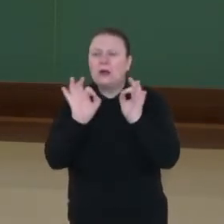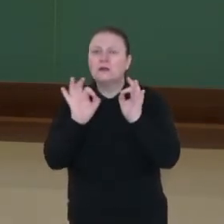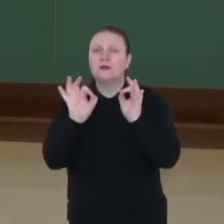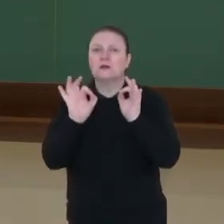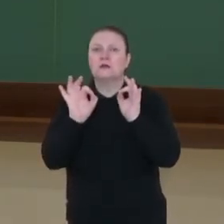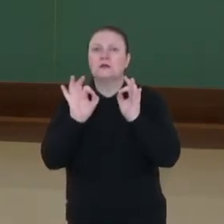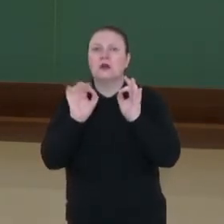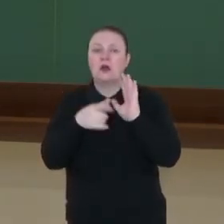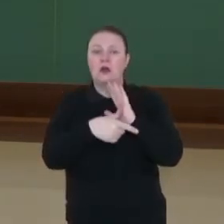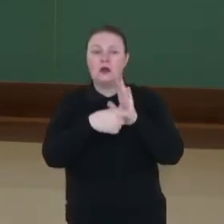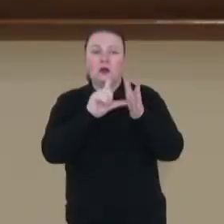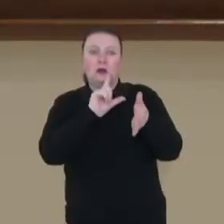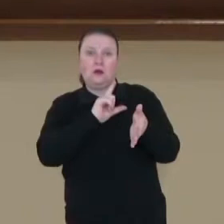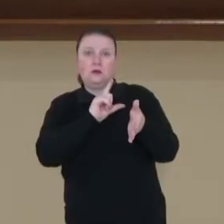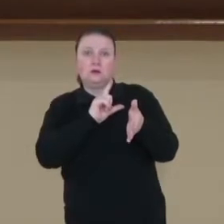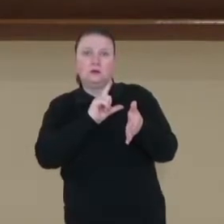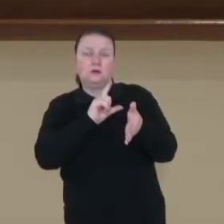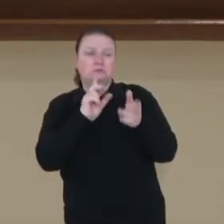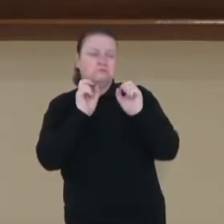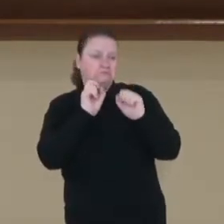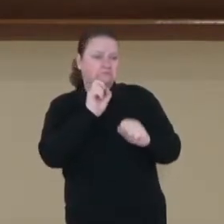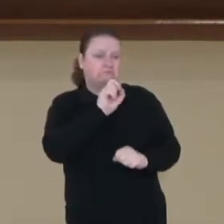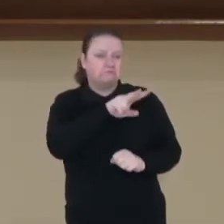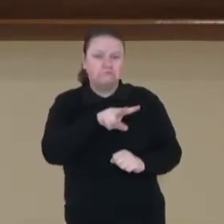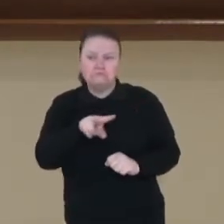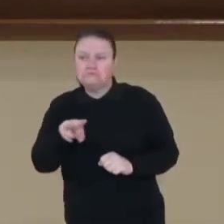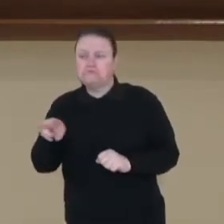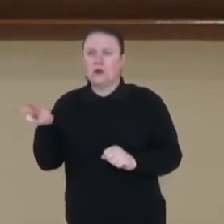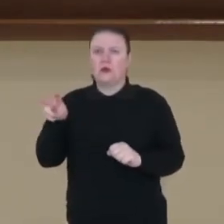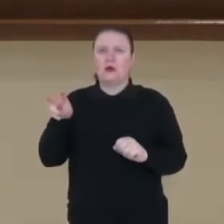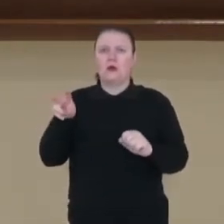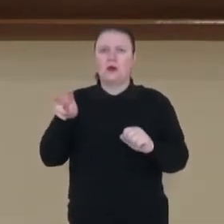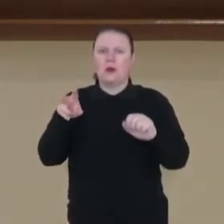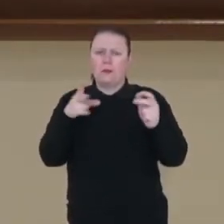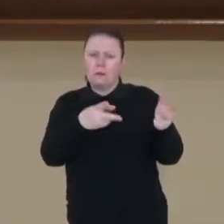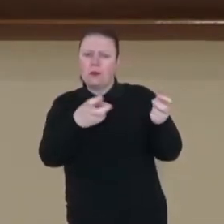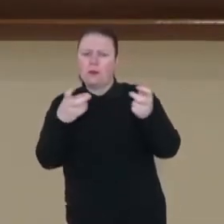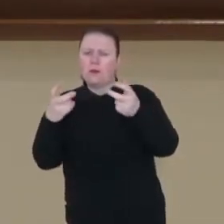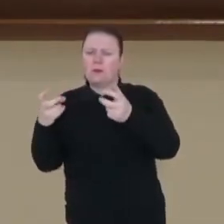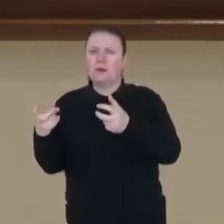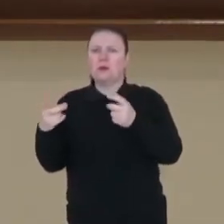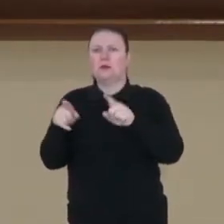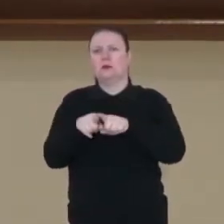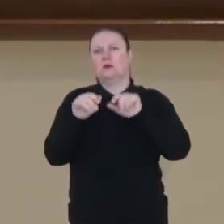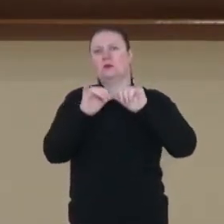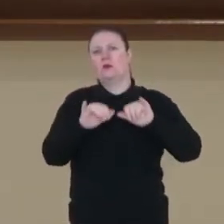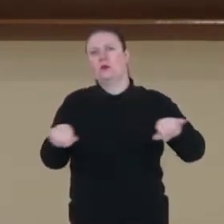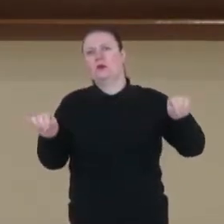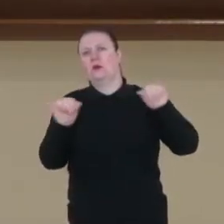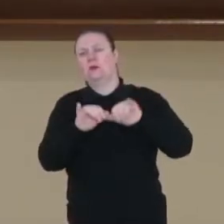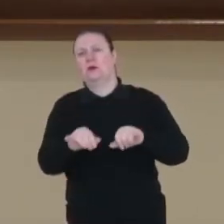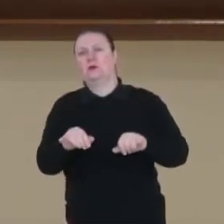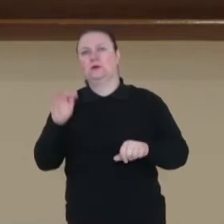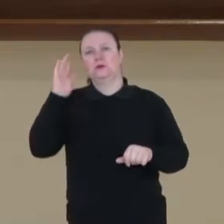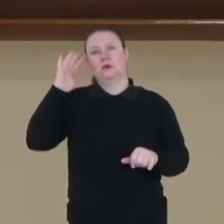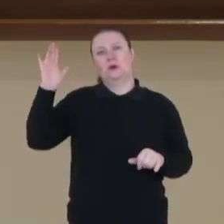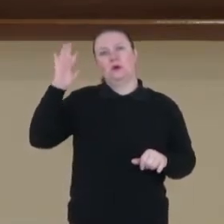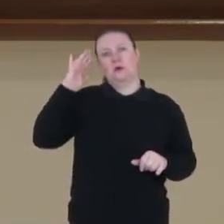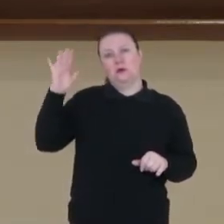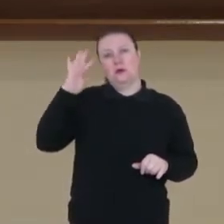eram vistas e divulgadas por cientistas. Então, a teoria racista, ela dizia que